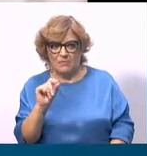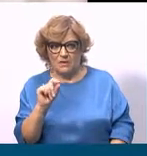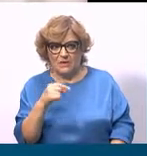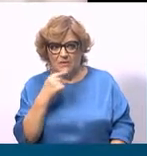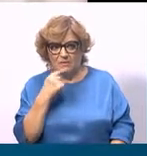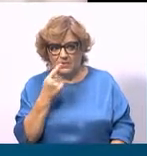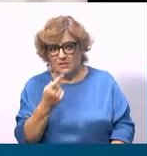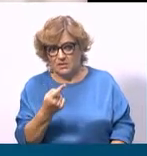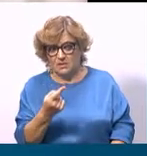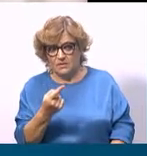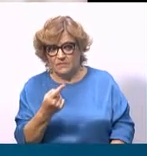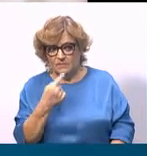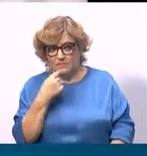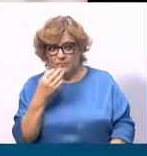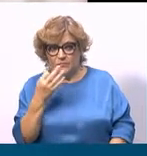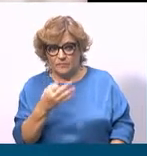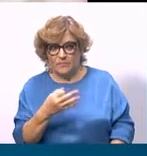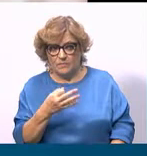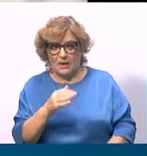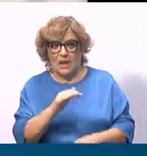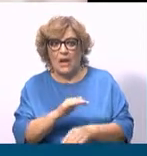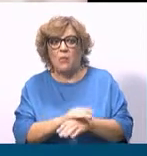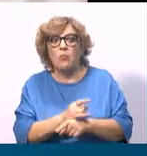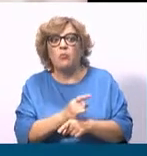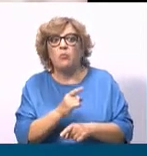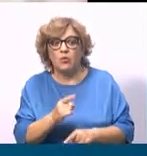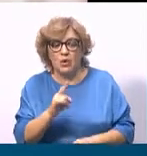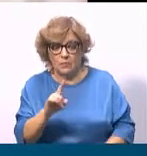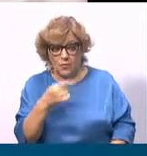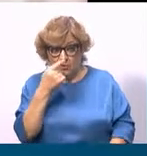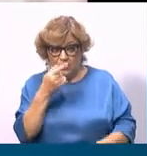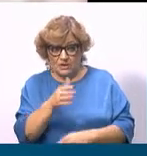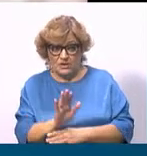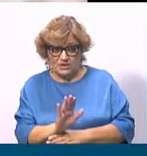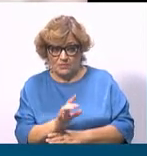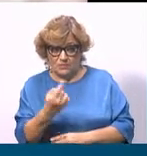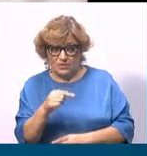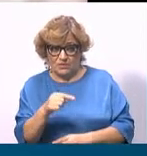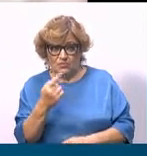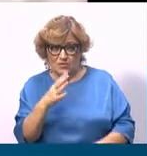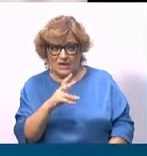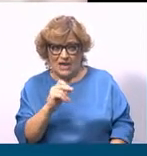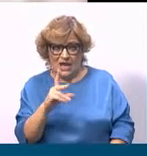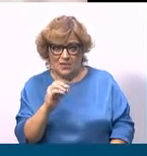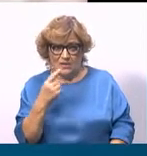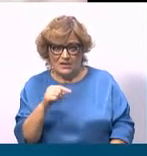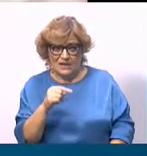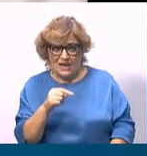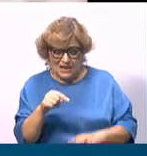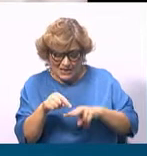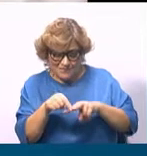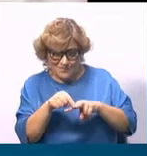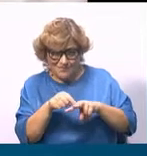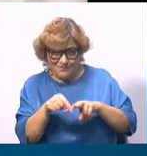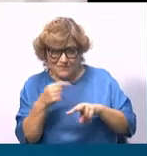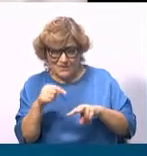É isso que estávamos a referir, de facto, a causa. Este outro exemplo, que temos aqui um calo interdigital, portanto, é um calo que